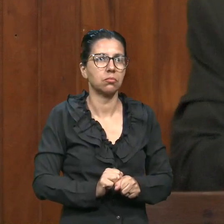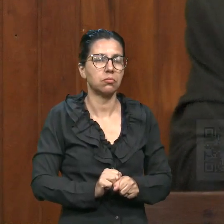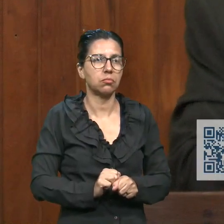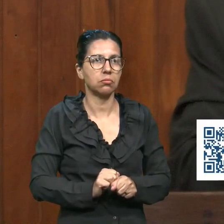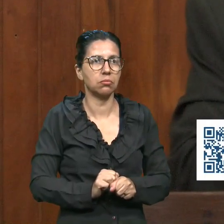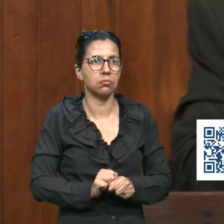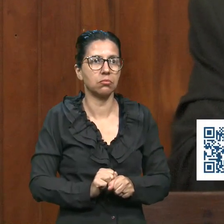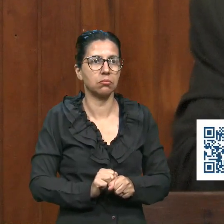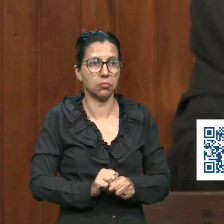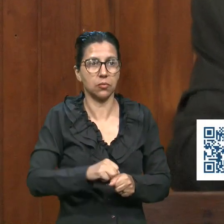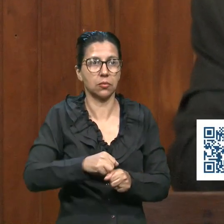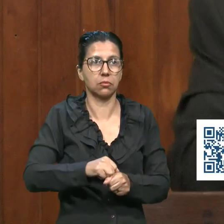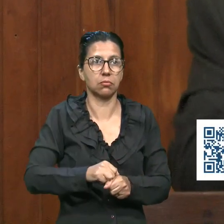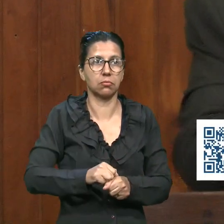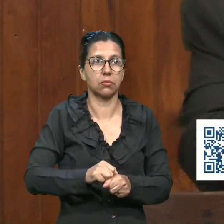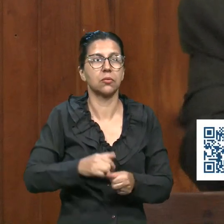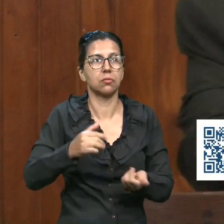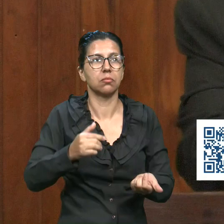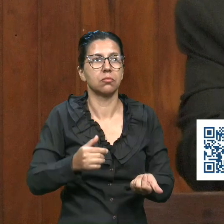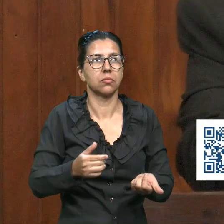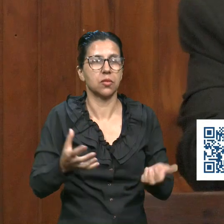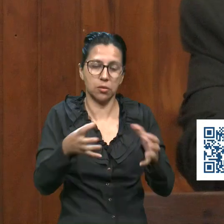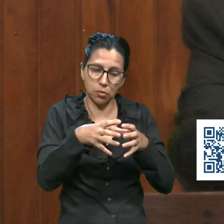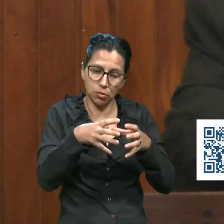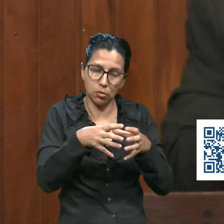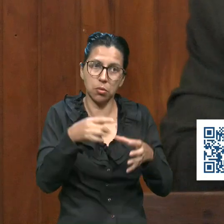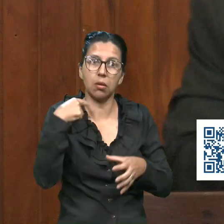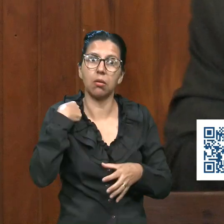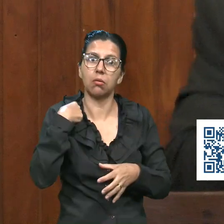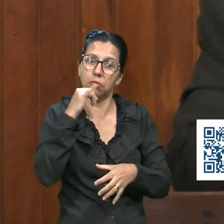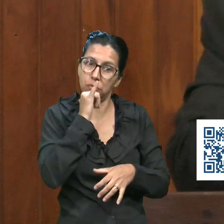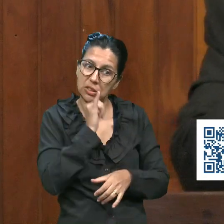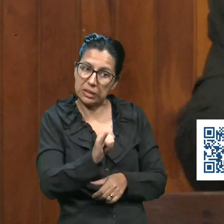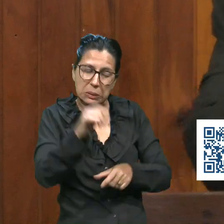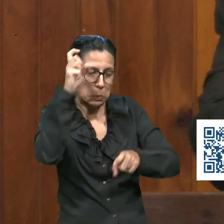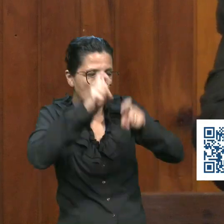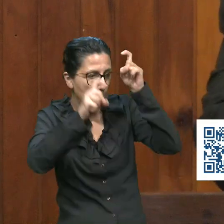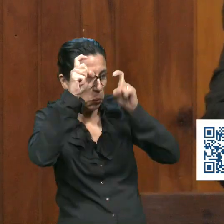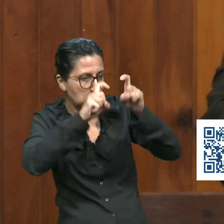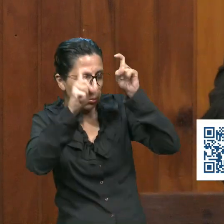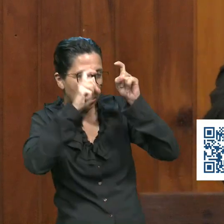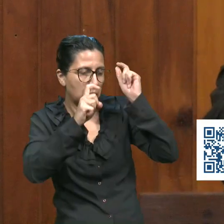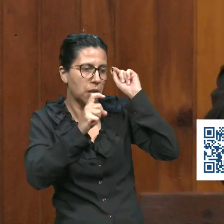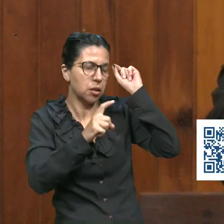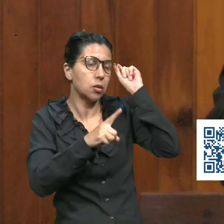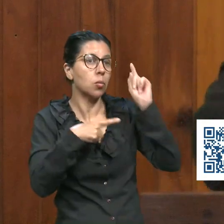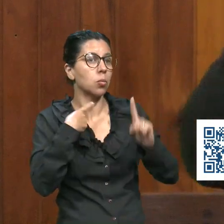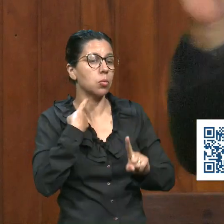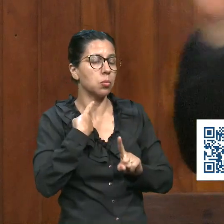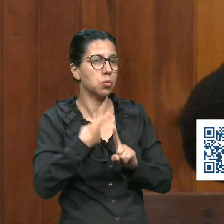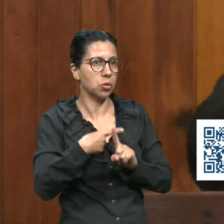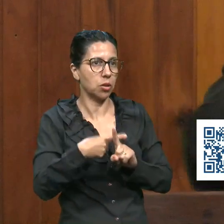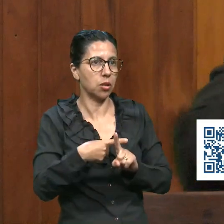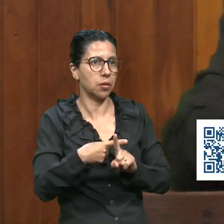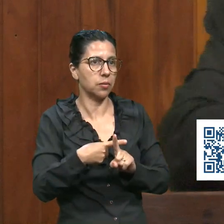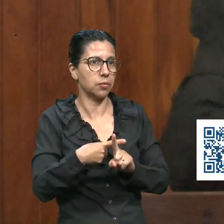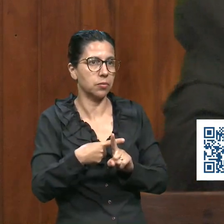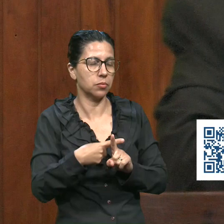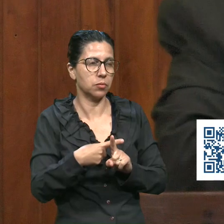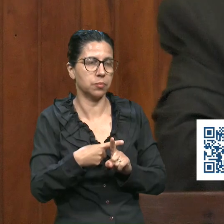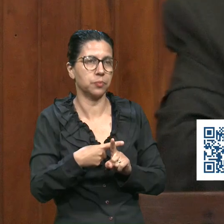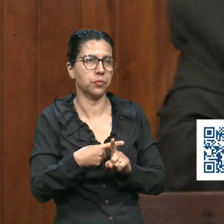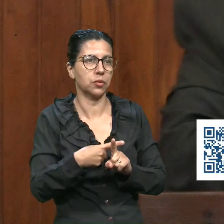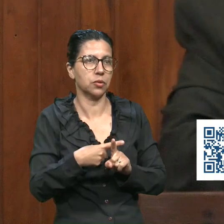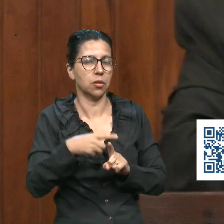quando esse pessoal entrou no circuito, eu avisei, professor Guilherme, eu falei, eu estou preocupado, porque, só para concluir, senhor presidente,